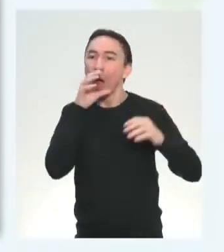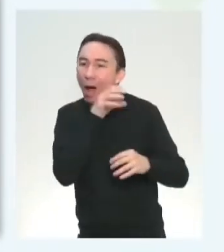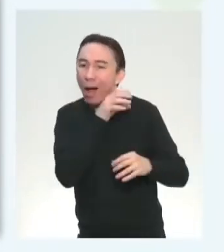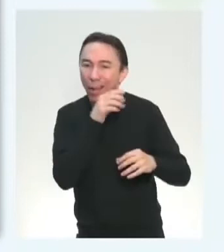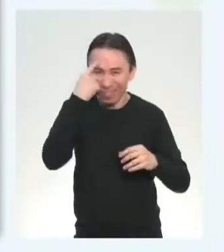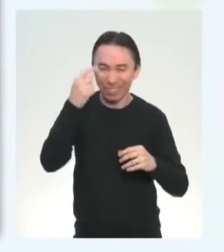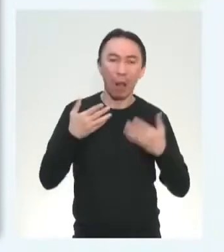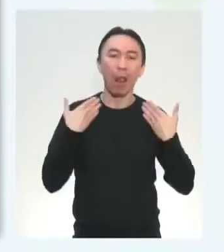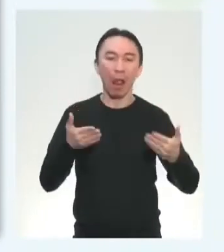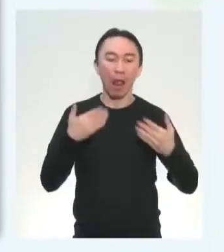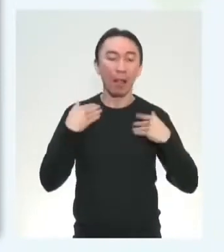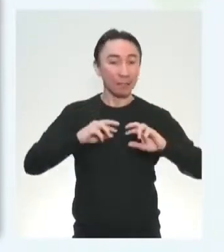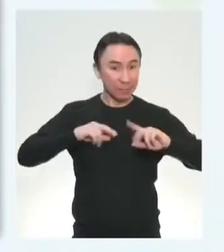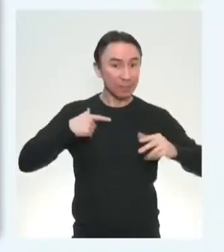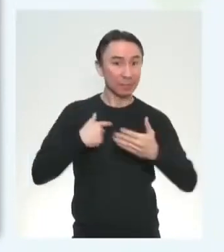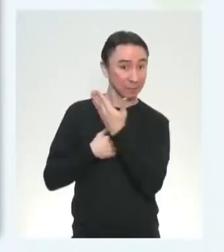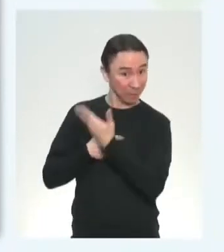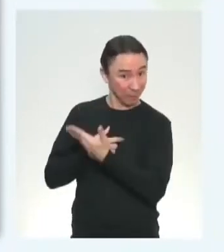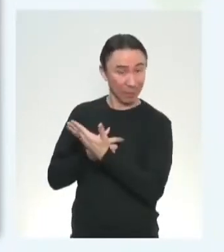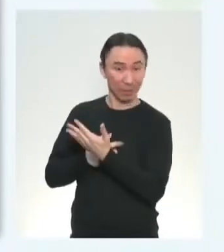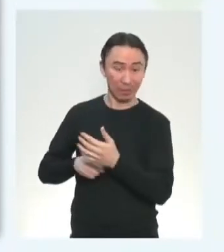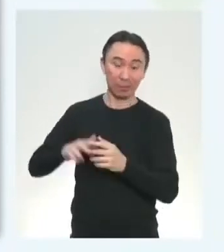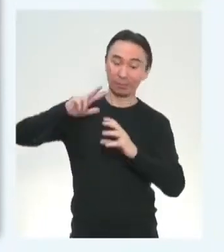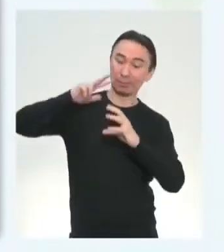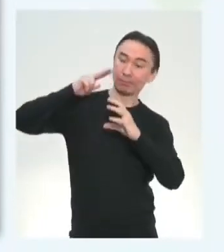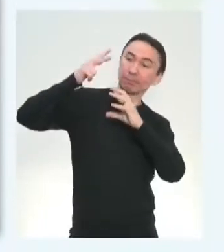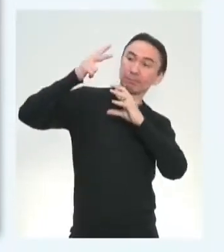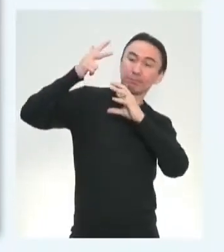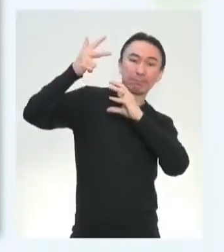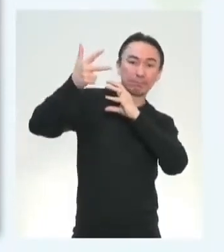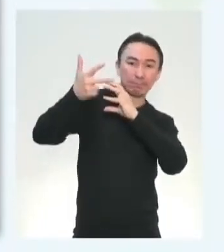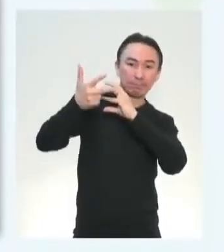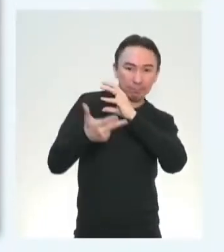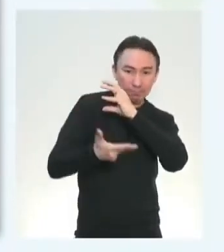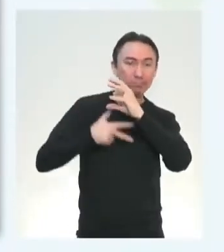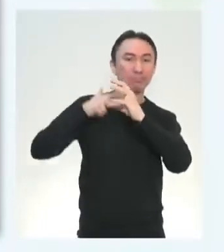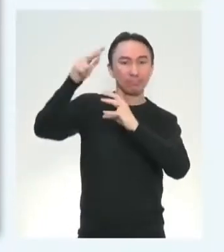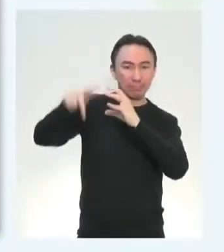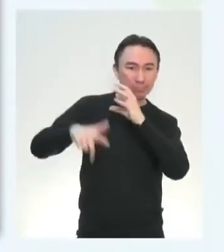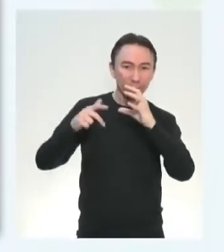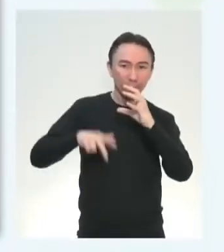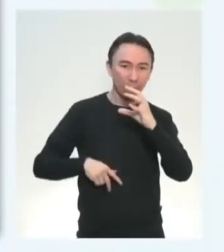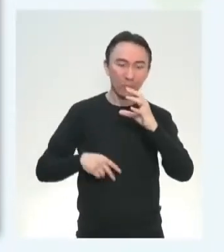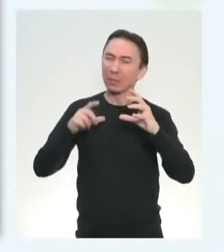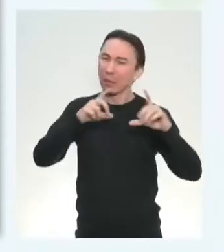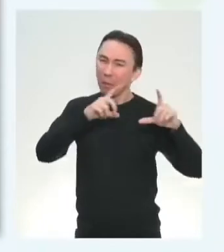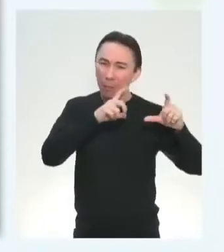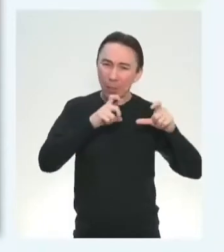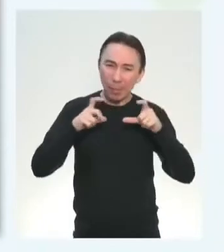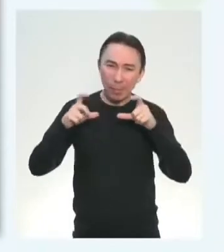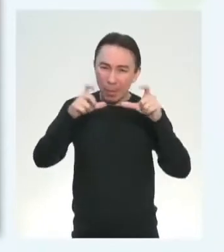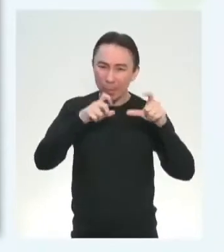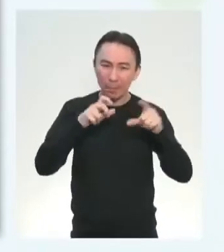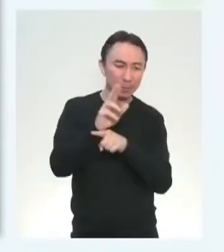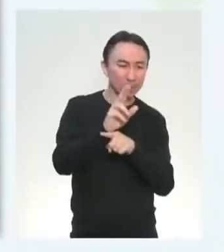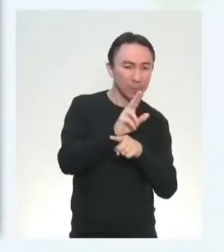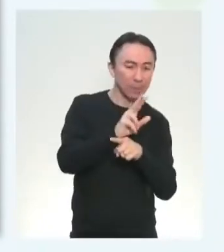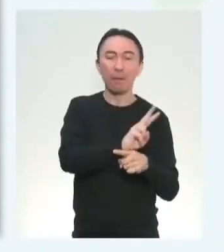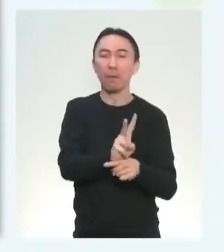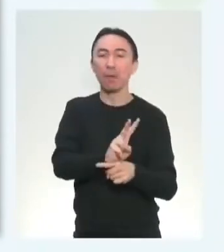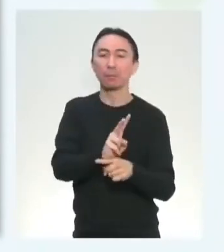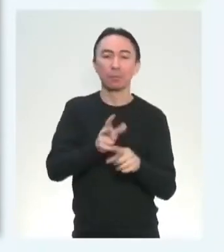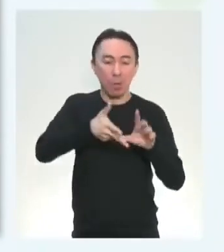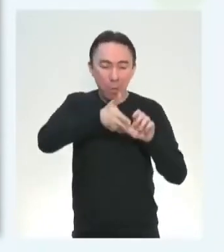e um satélite Meteosat, realizam o imageamento de toda a Terra, sendo que cada um desses satélites é capaz